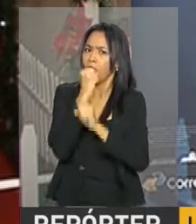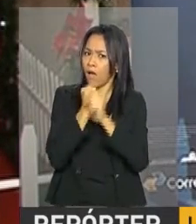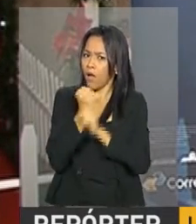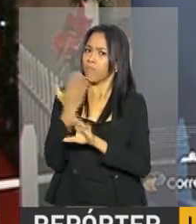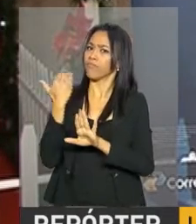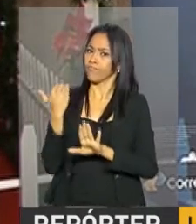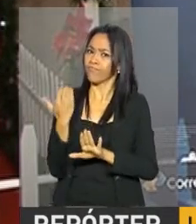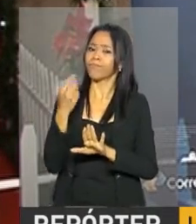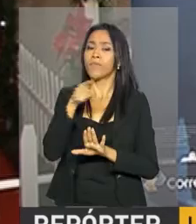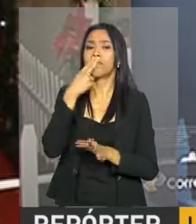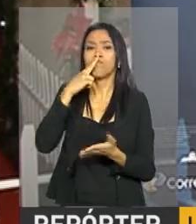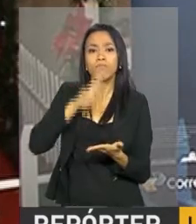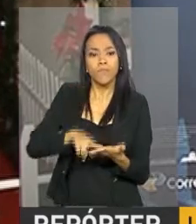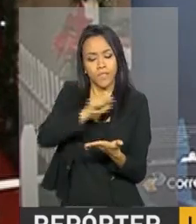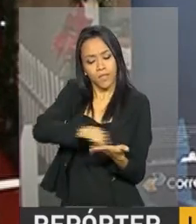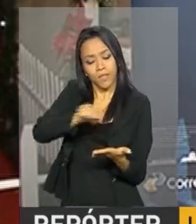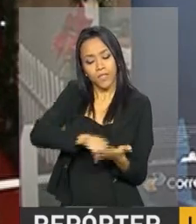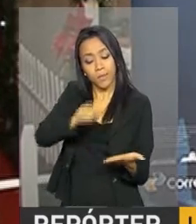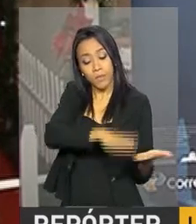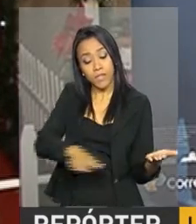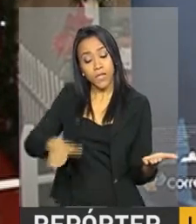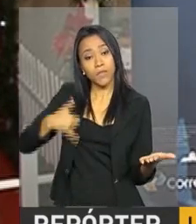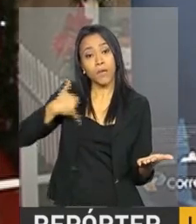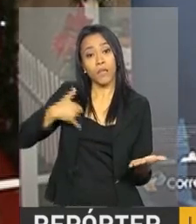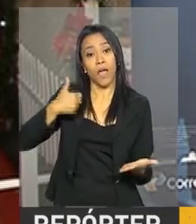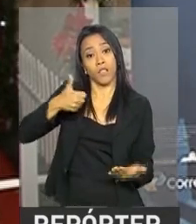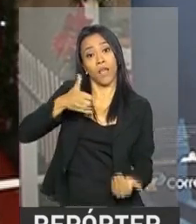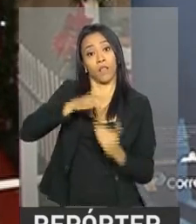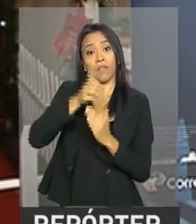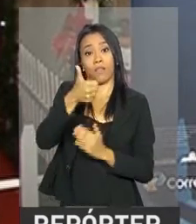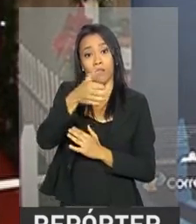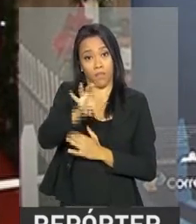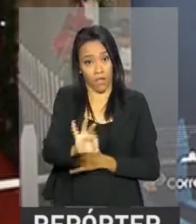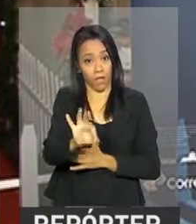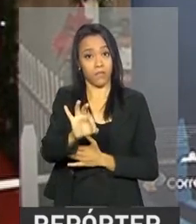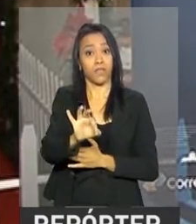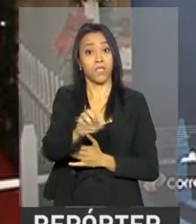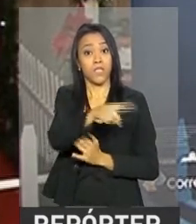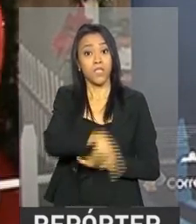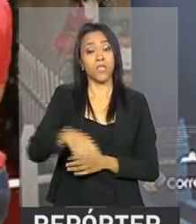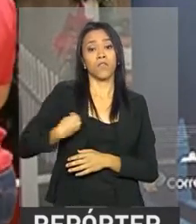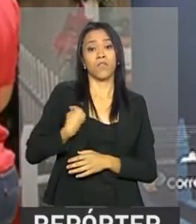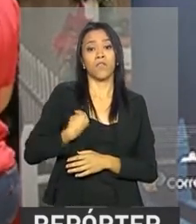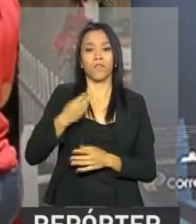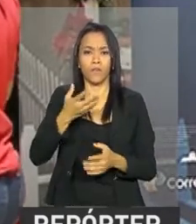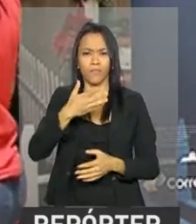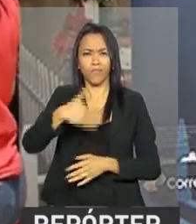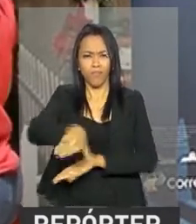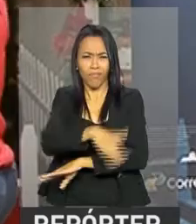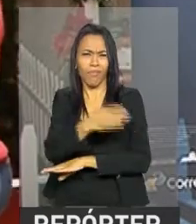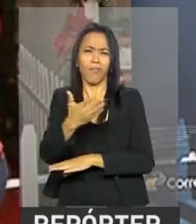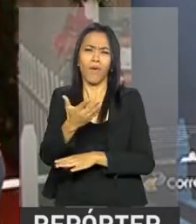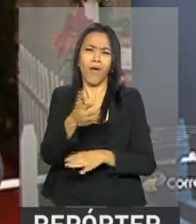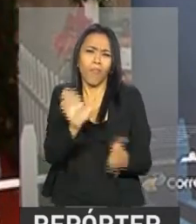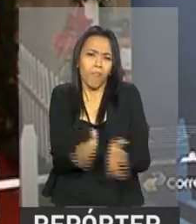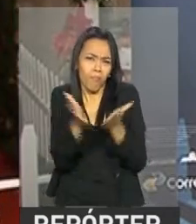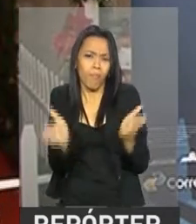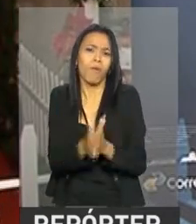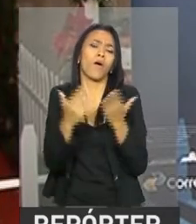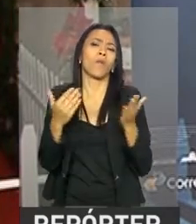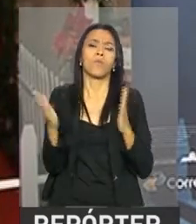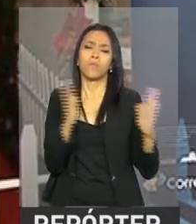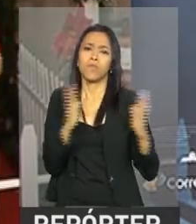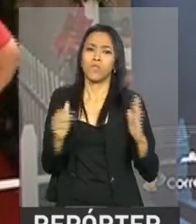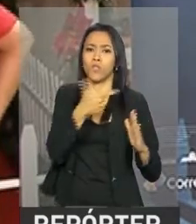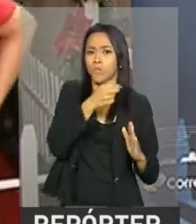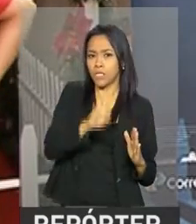para o Bom Velhinho devem ser escritas por crianças de até 10 anos de idade em situação de vulnerabilidade social. Entre 2005 e